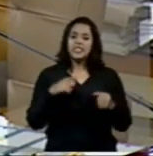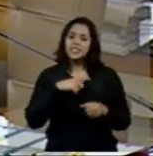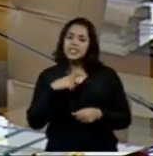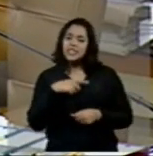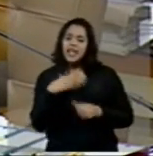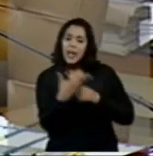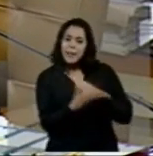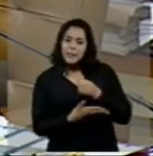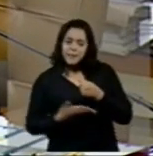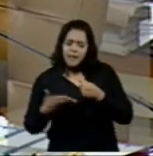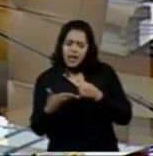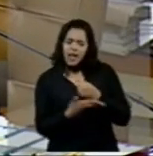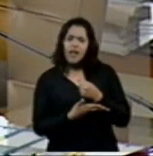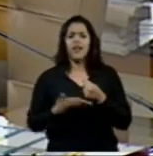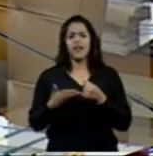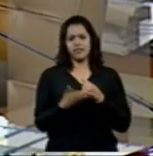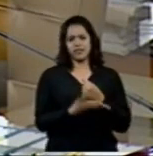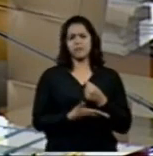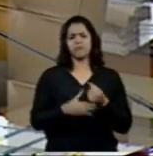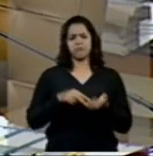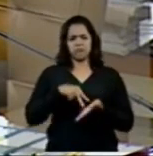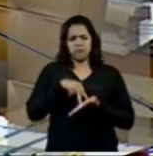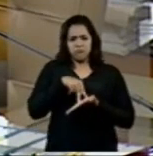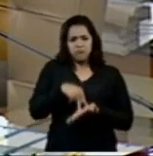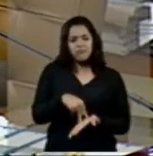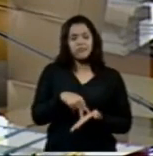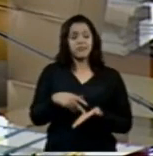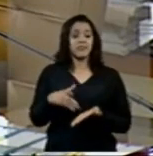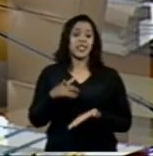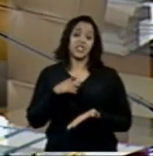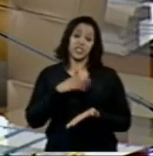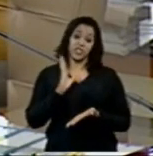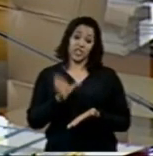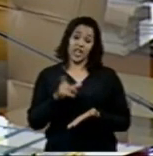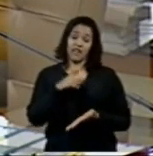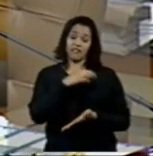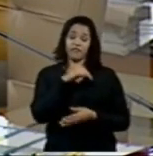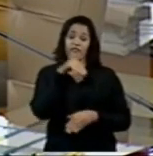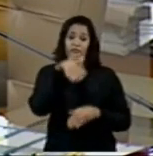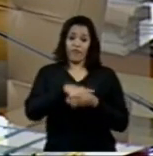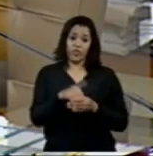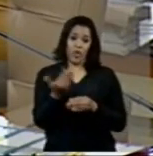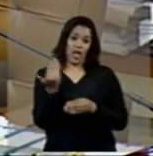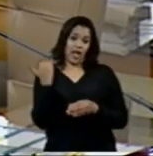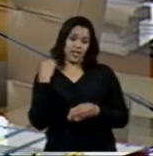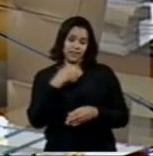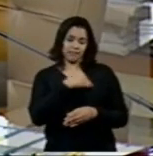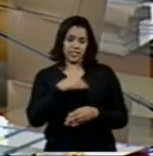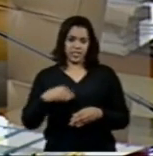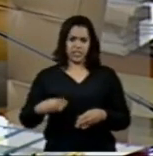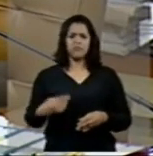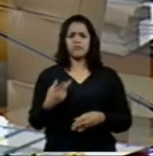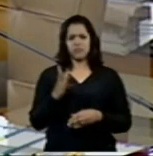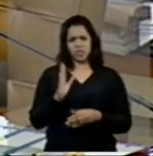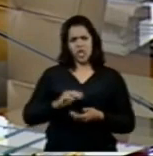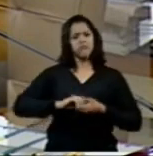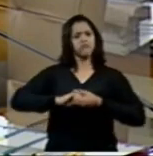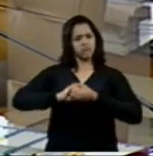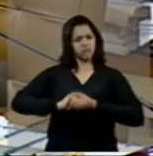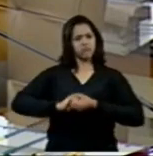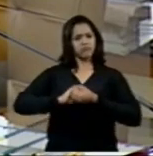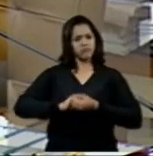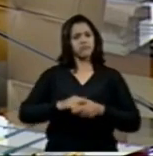fundamentação sólida, substanciosa, trazida nos votos dos eminentes relatores, a quem eu cumprimento